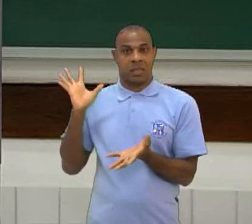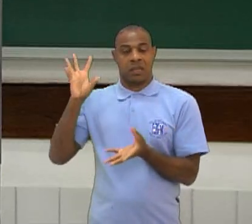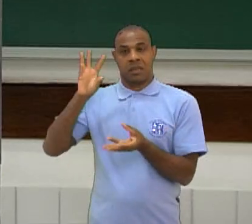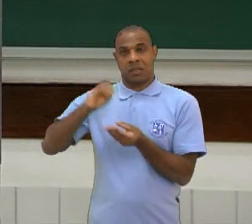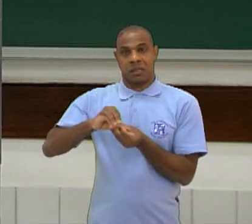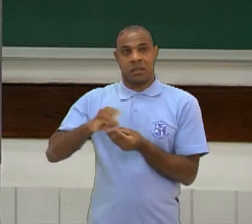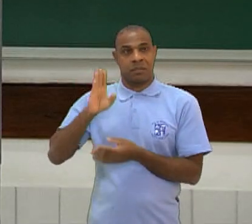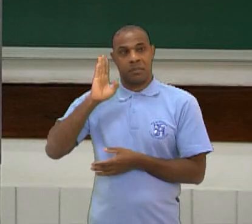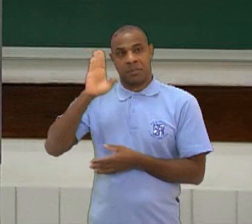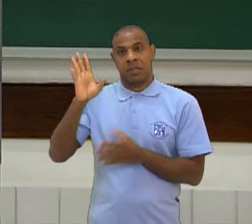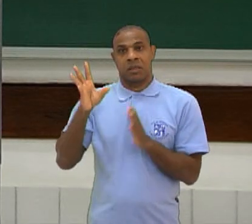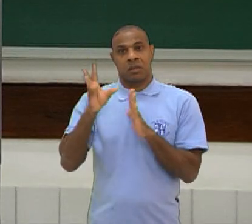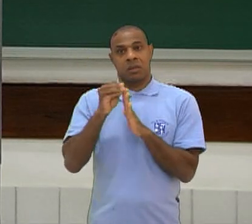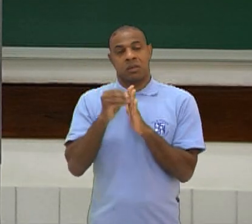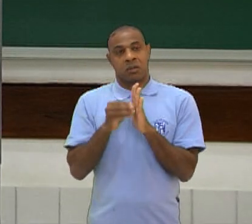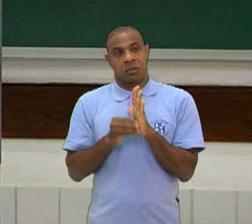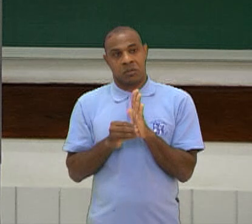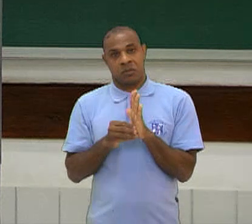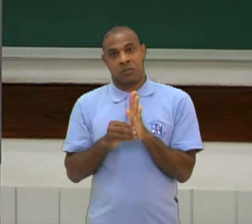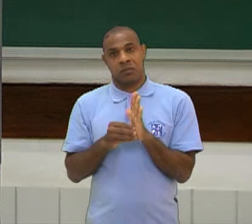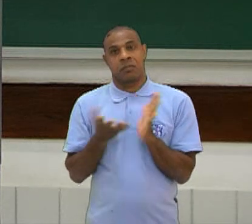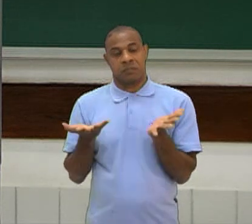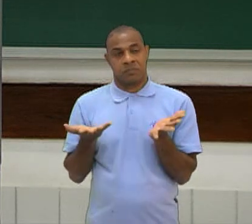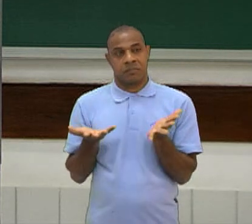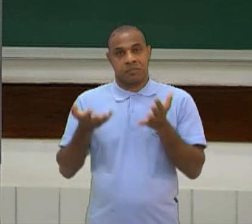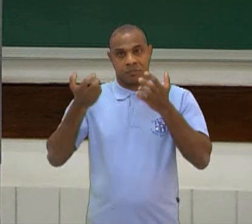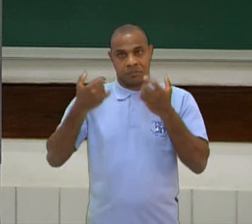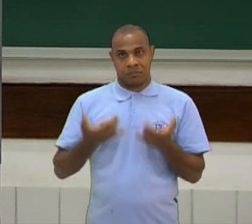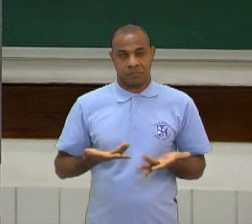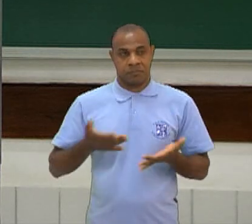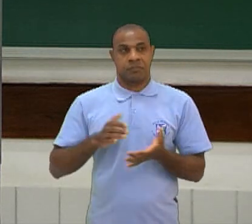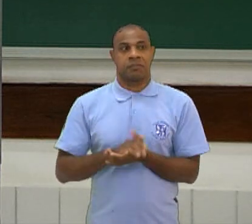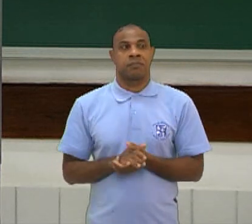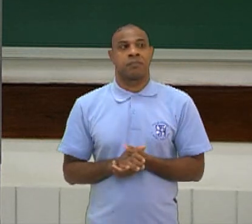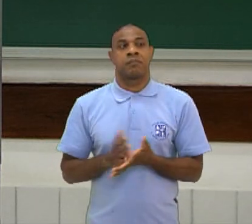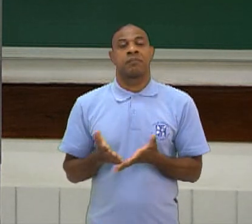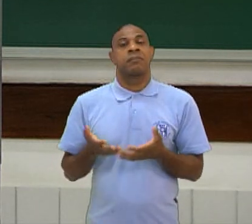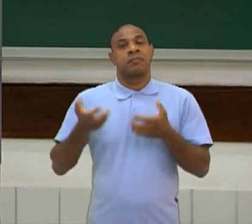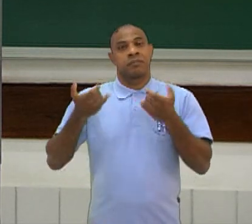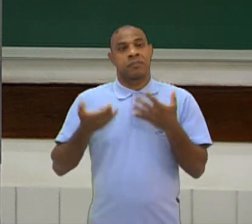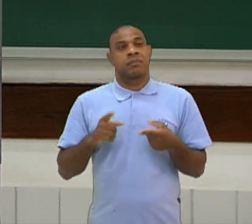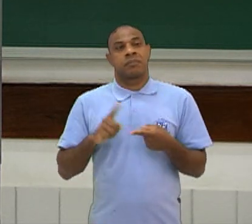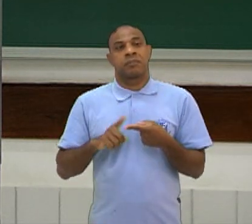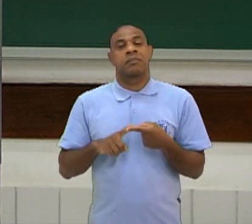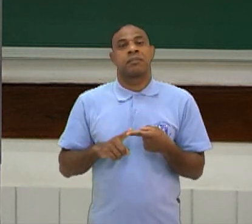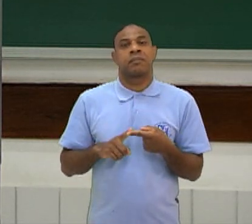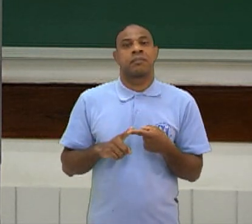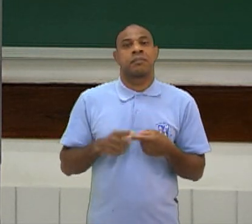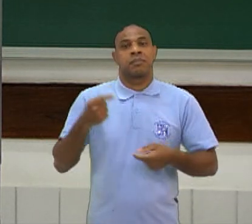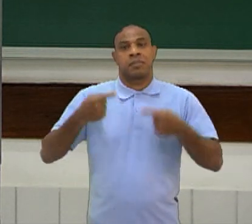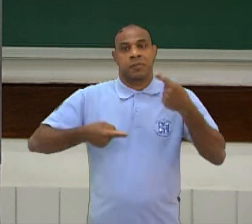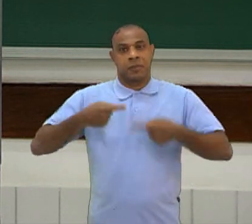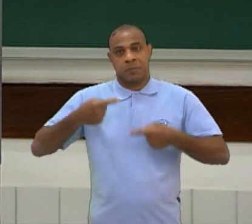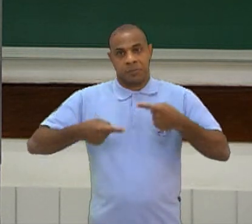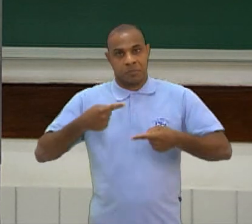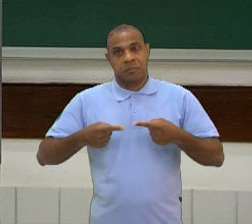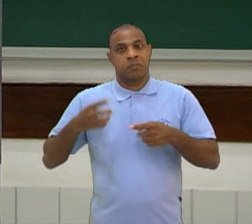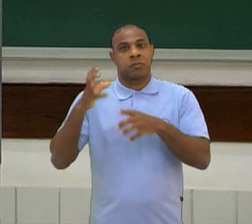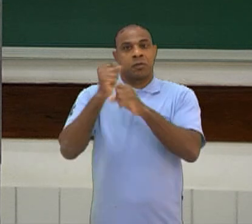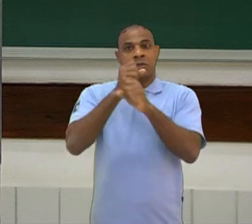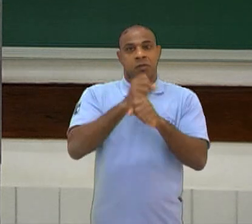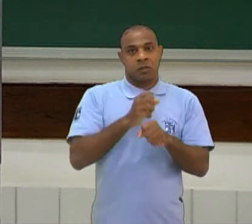dos principais conteúdos vistos nesse segundo trimestre. A gente falou lá democracia,